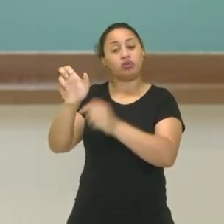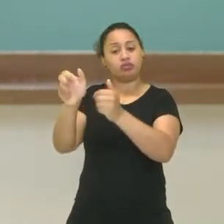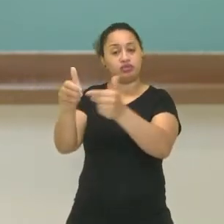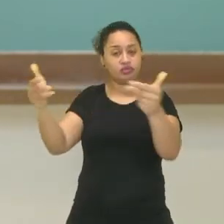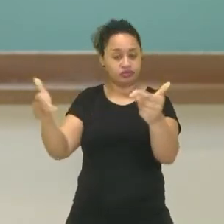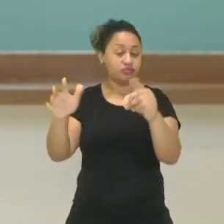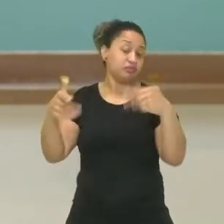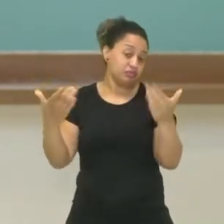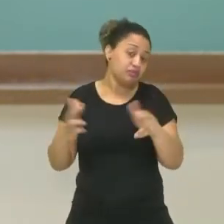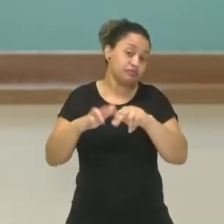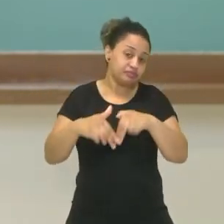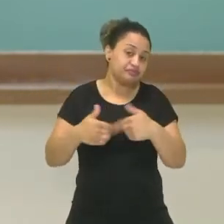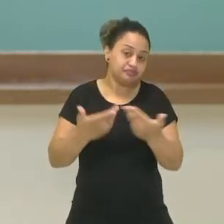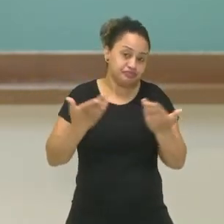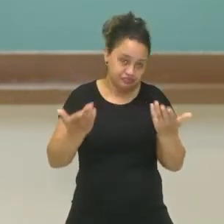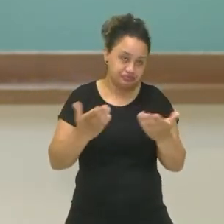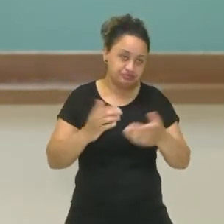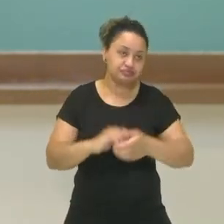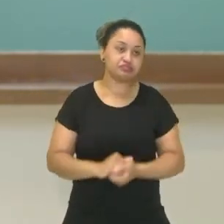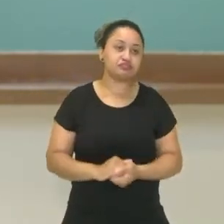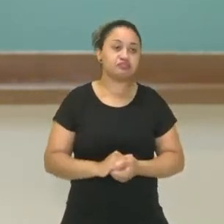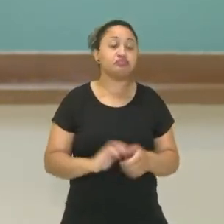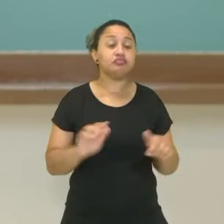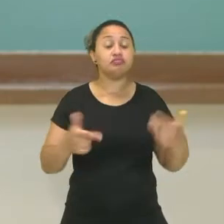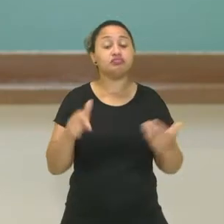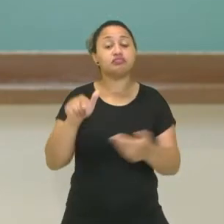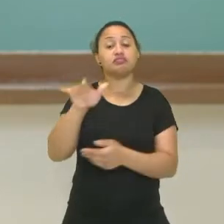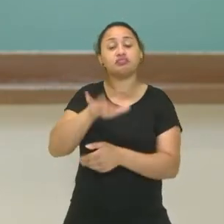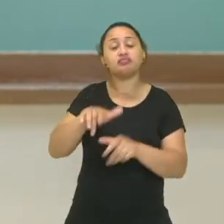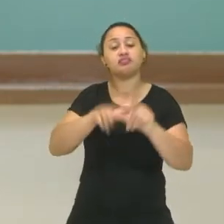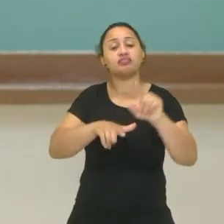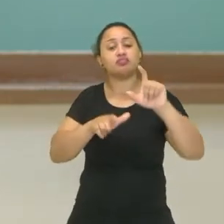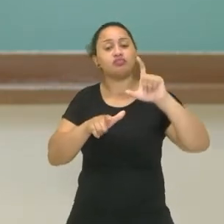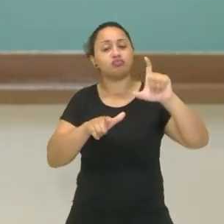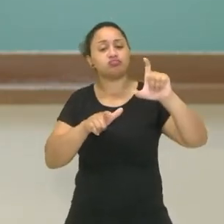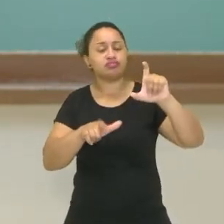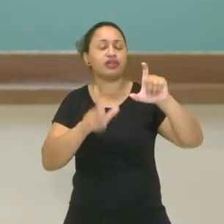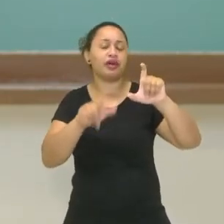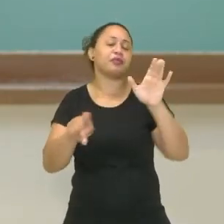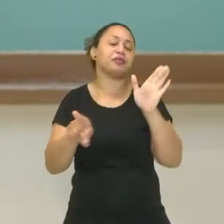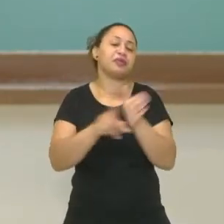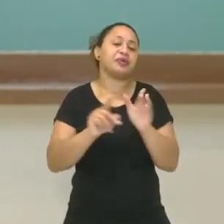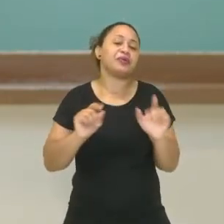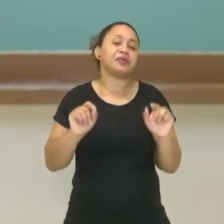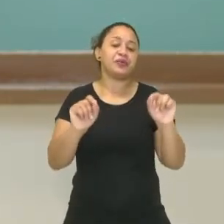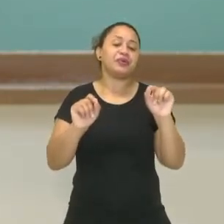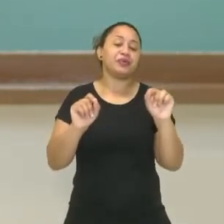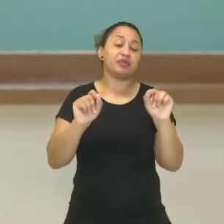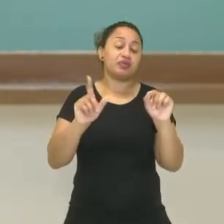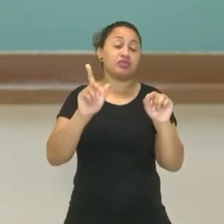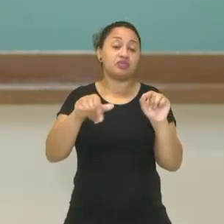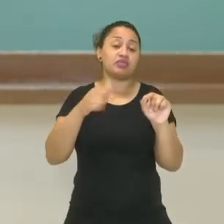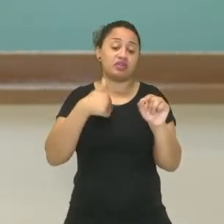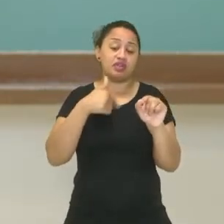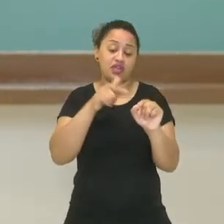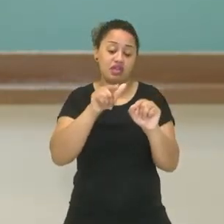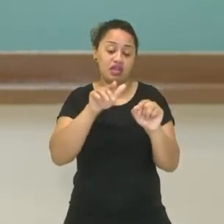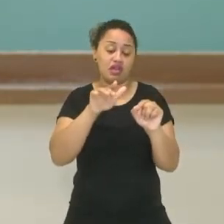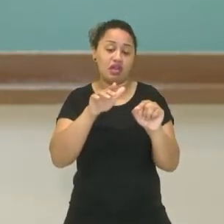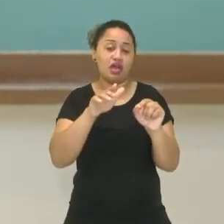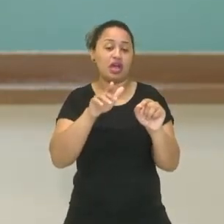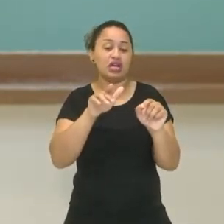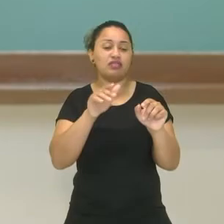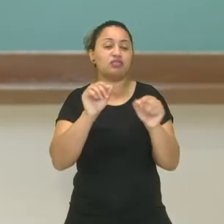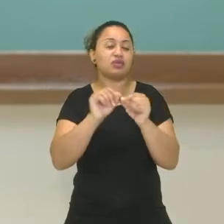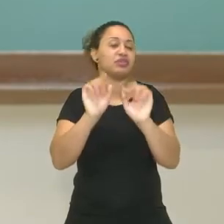nesse sentido. Neste caso, a letra maiúscula confere, então, um estatuto de